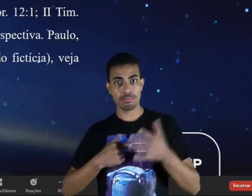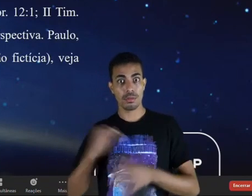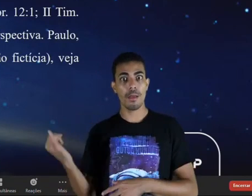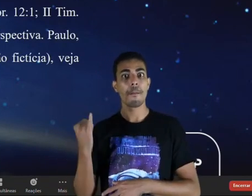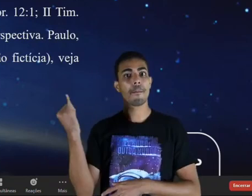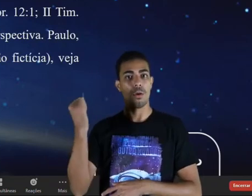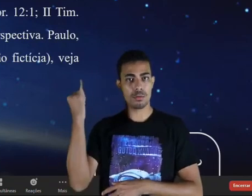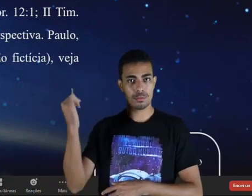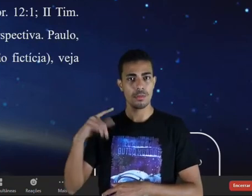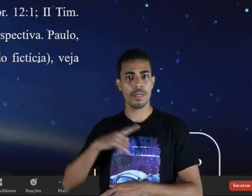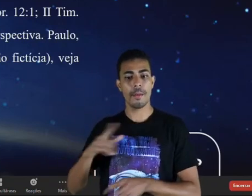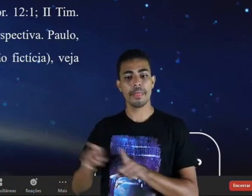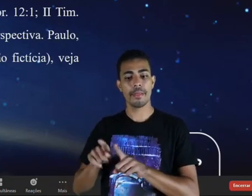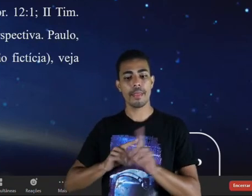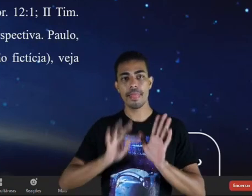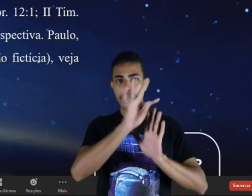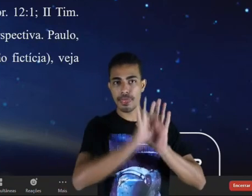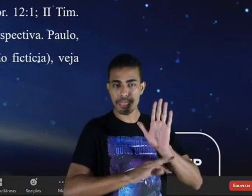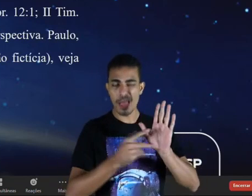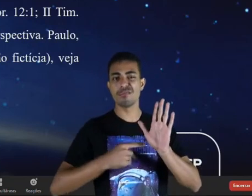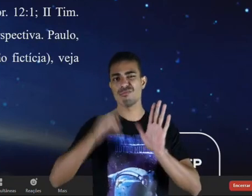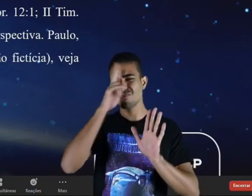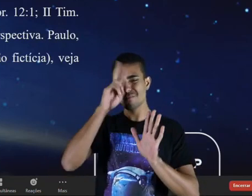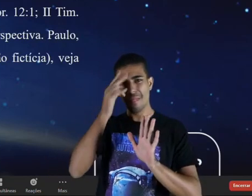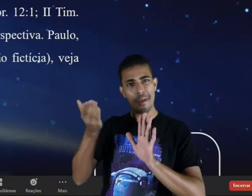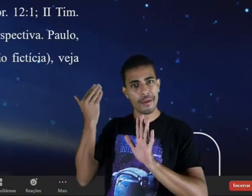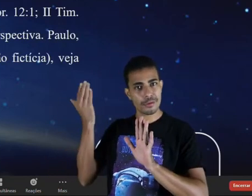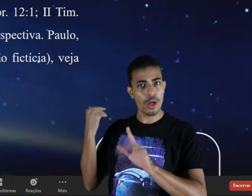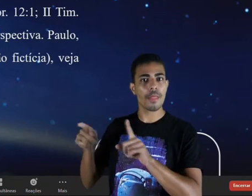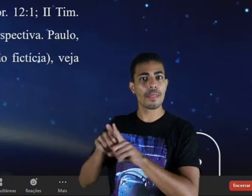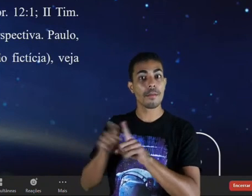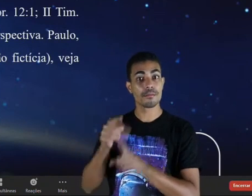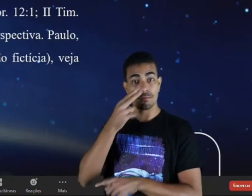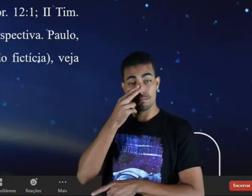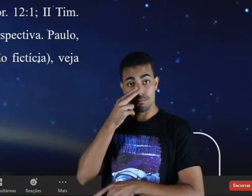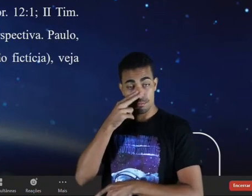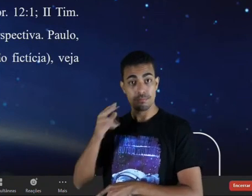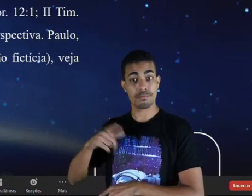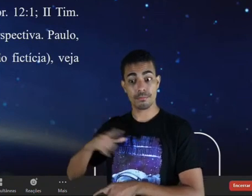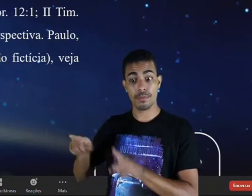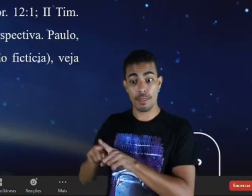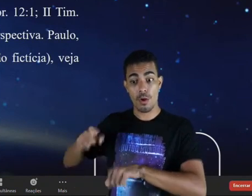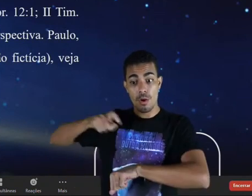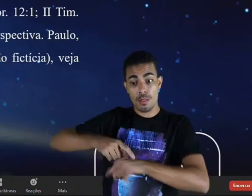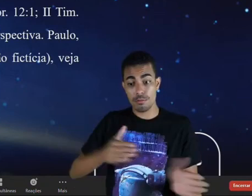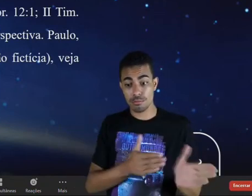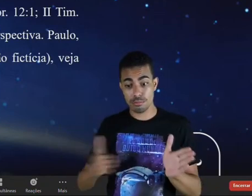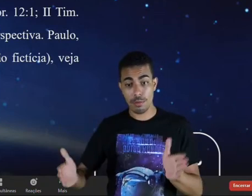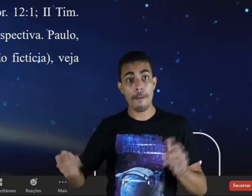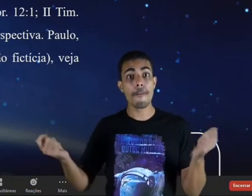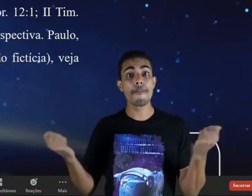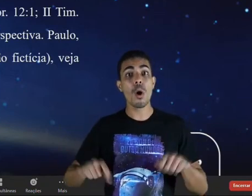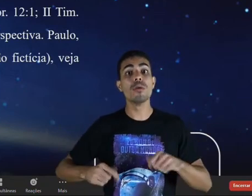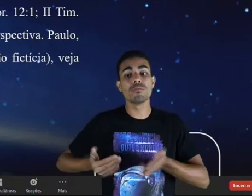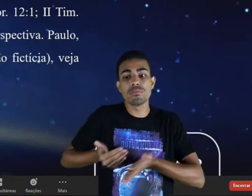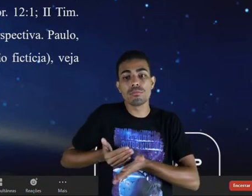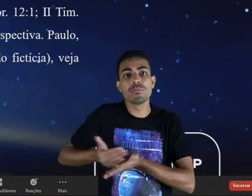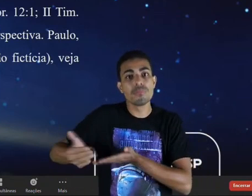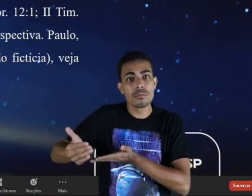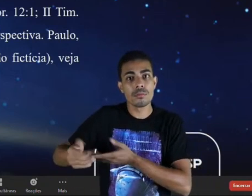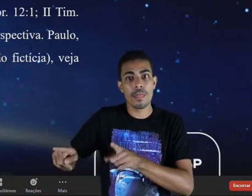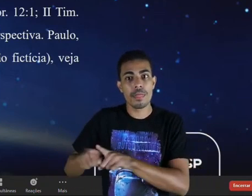estivermos trabalhando com textos históricos, como é o caso dos evangelhos. O tempo pode indicar o início, a continuação,